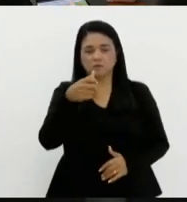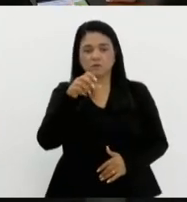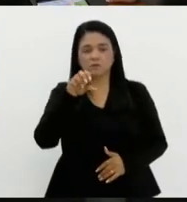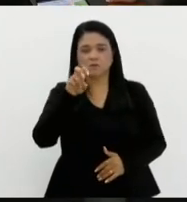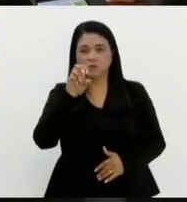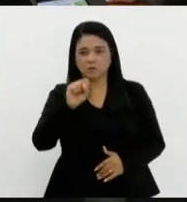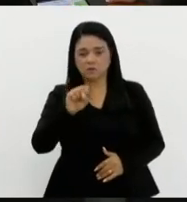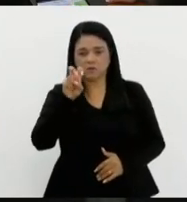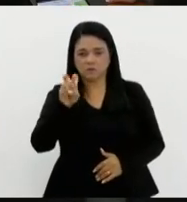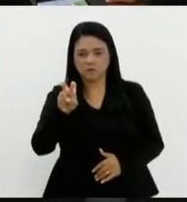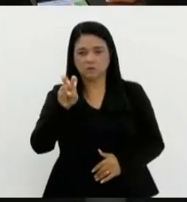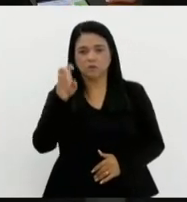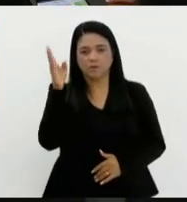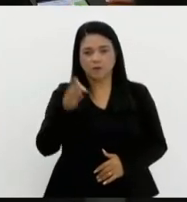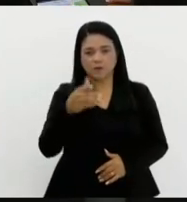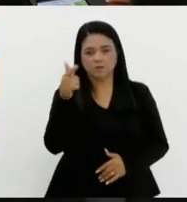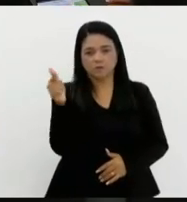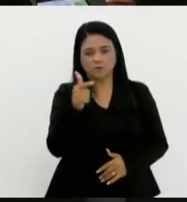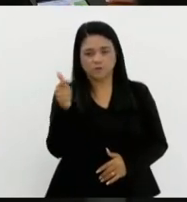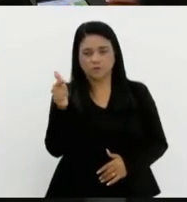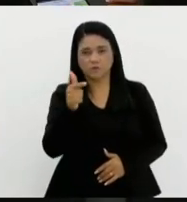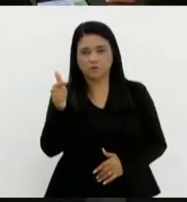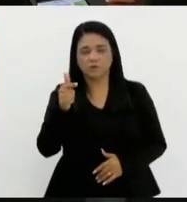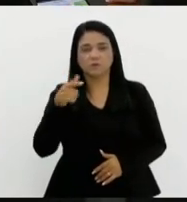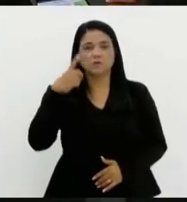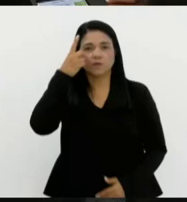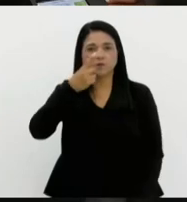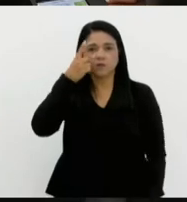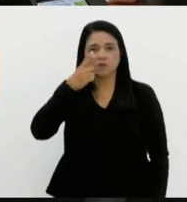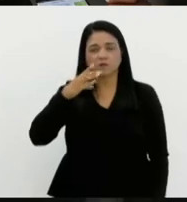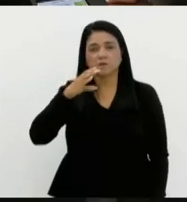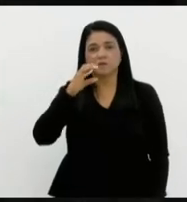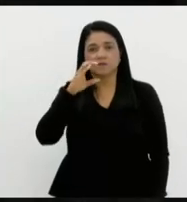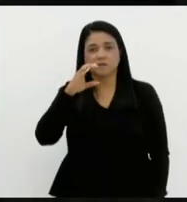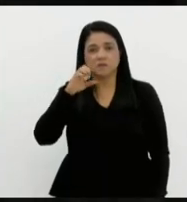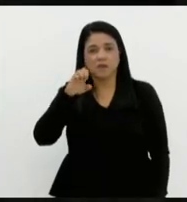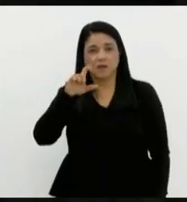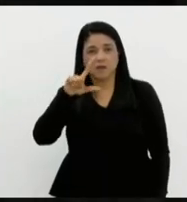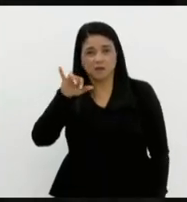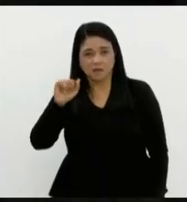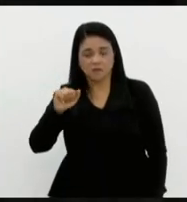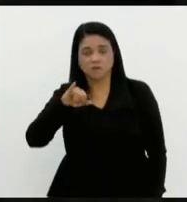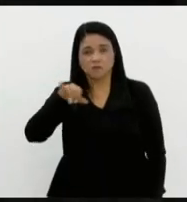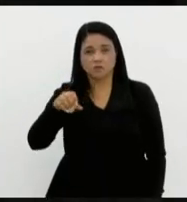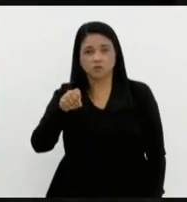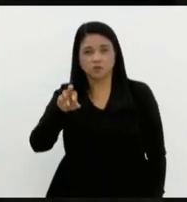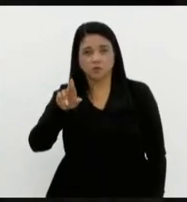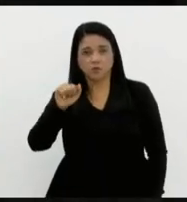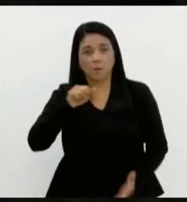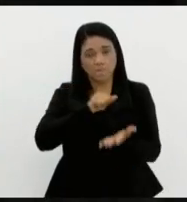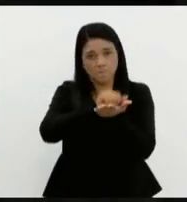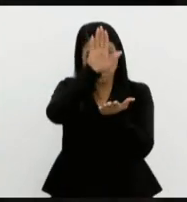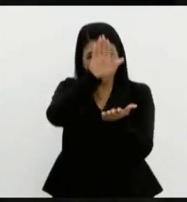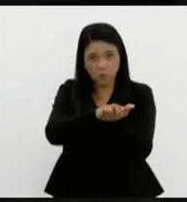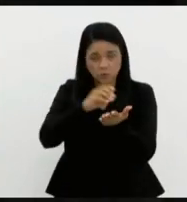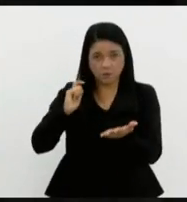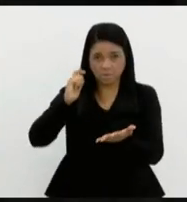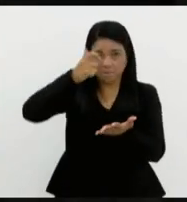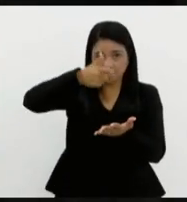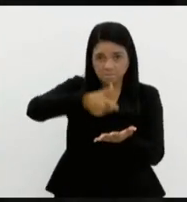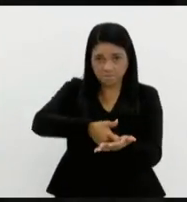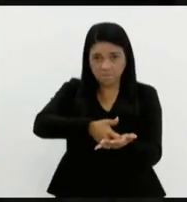de 2022, de autoria da deputada Célia Jordão, que estabelece o pagamento de multa indenizatória